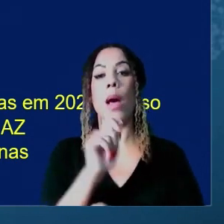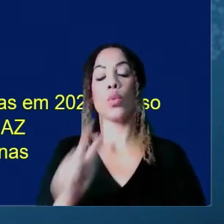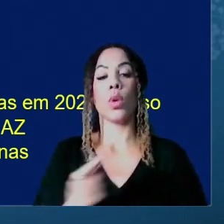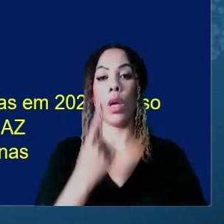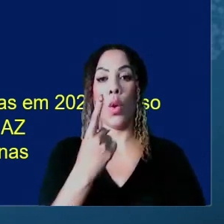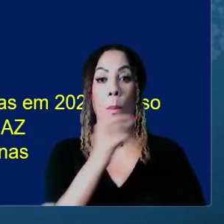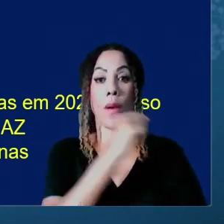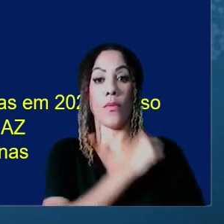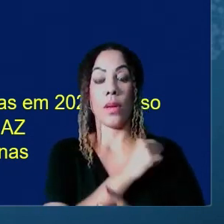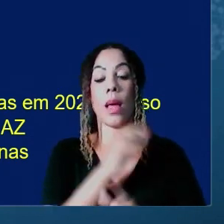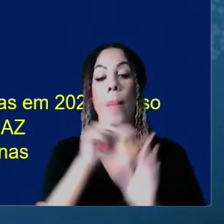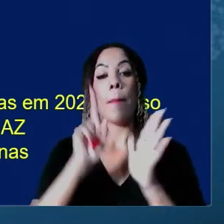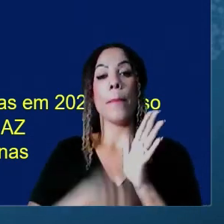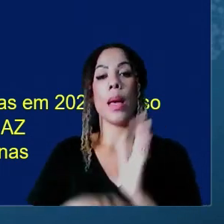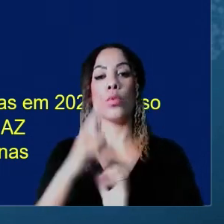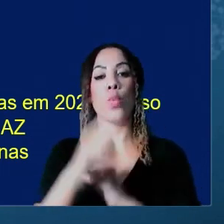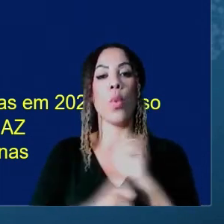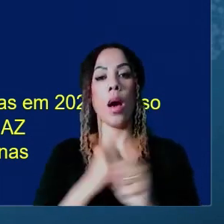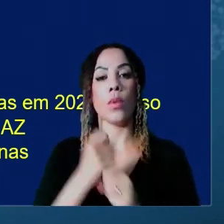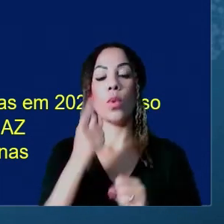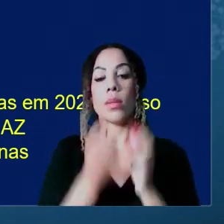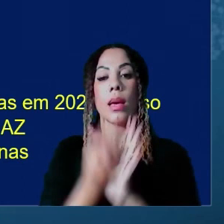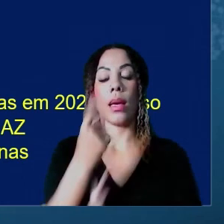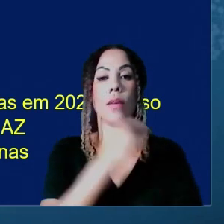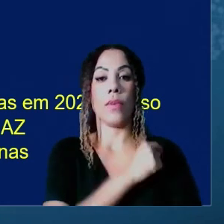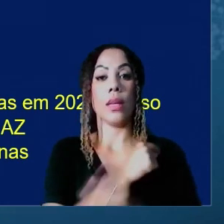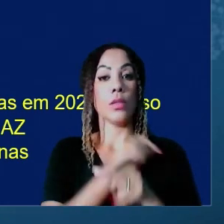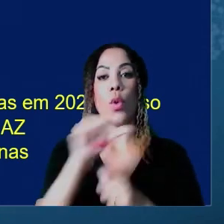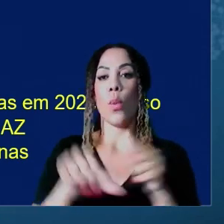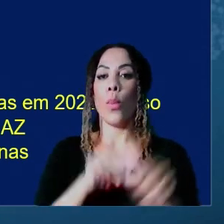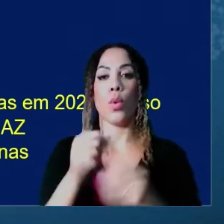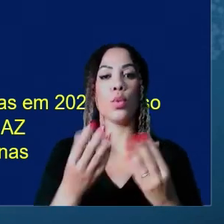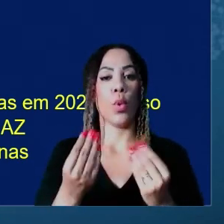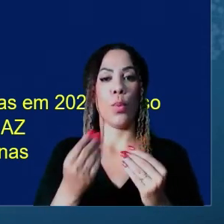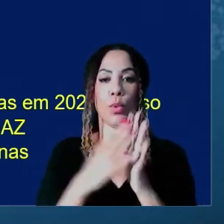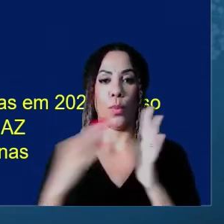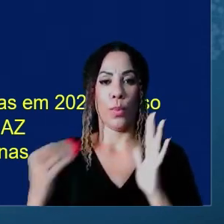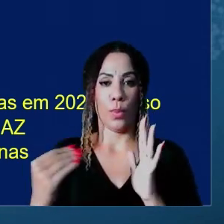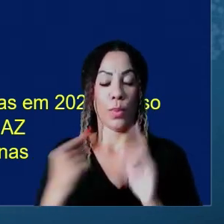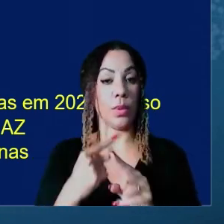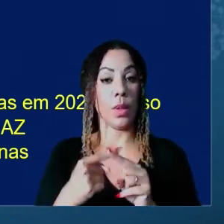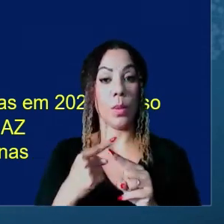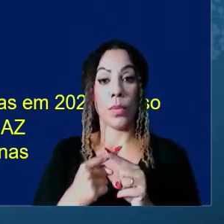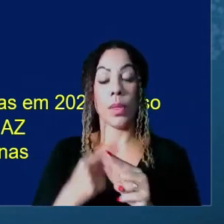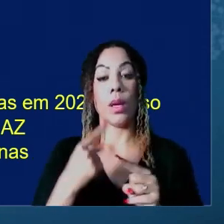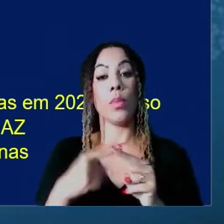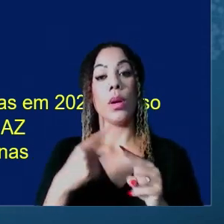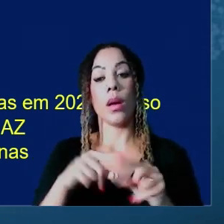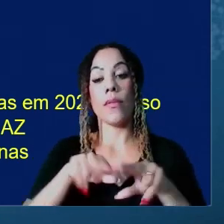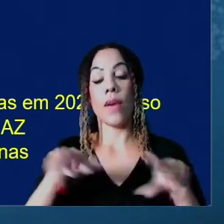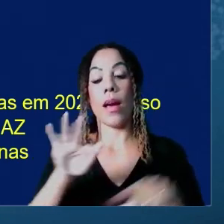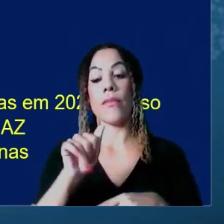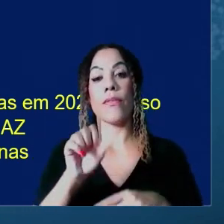menos de um ano à população. E isso mudou muito o paradigma, porque várias fases foram